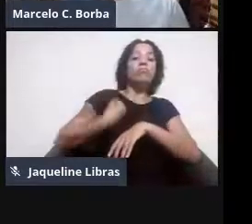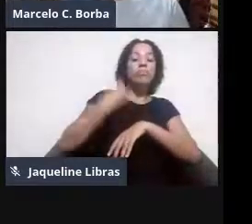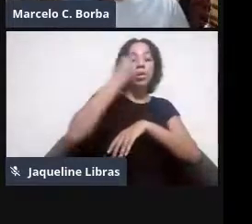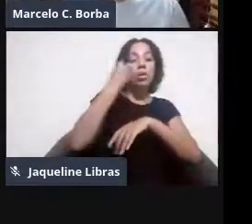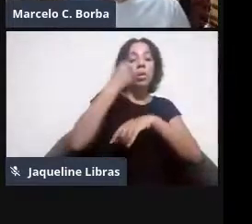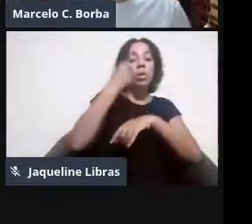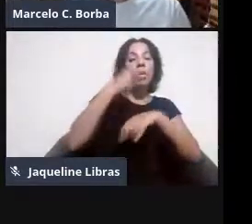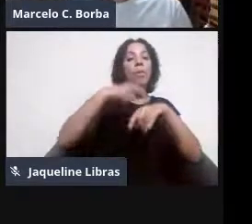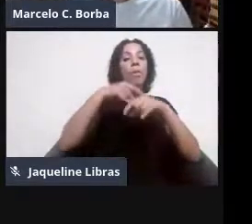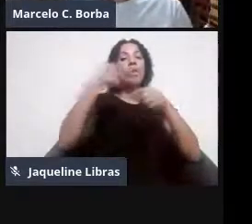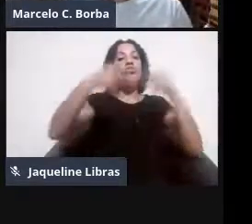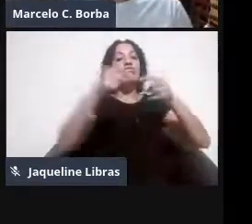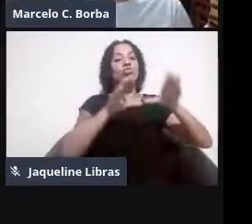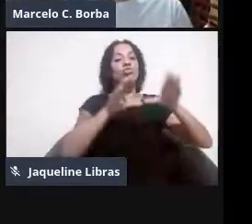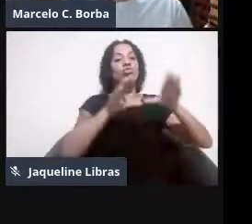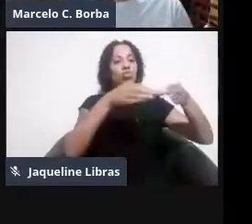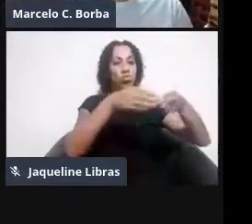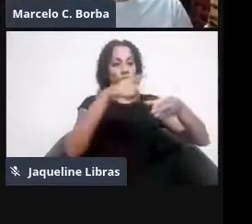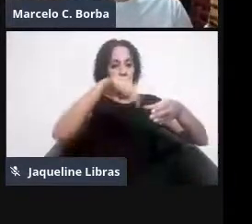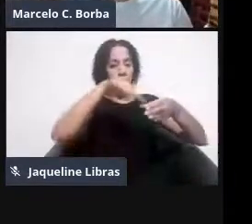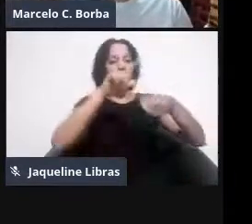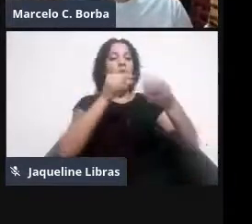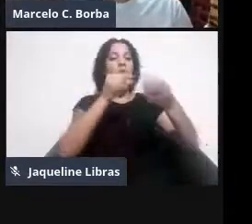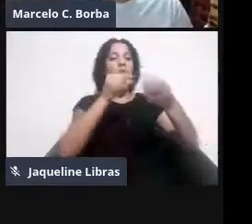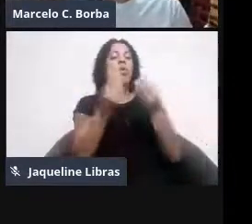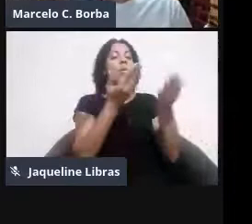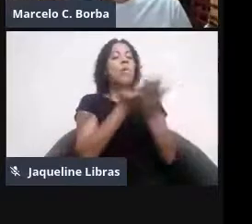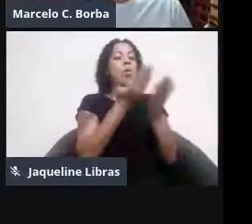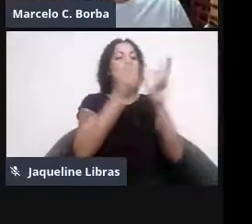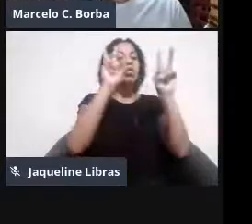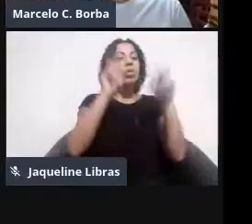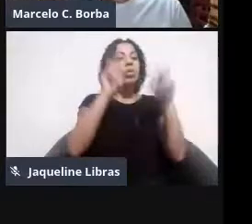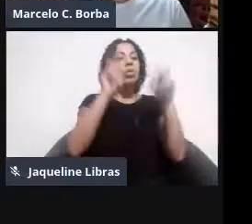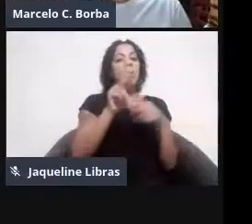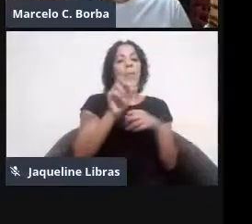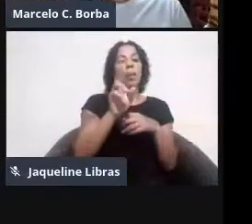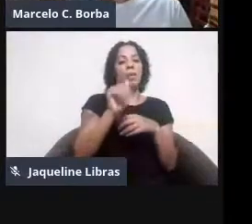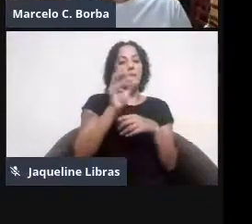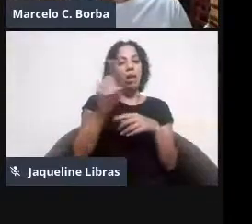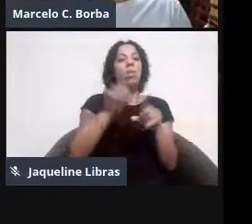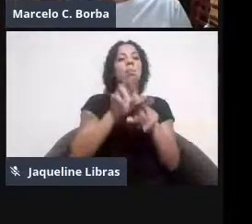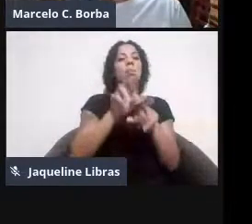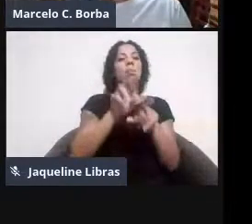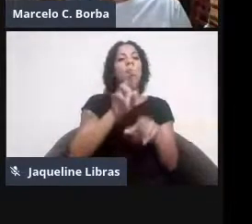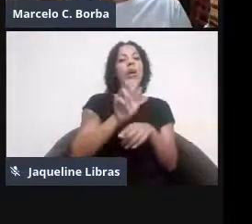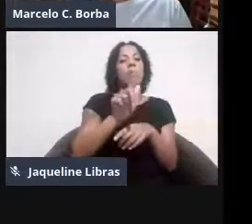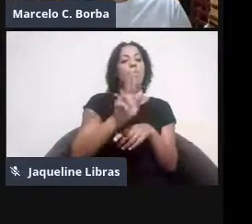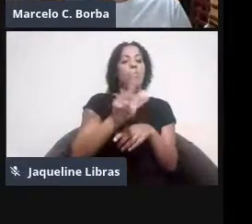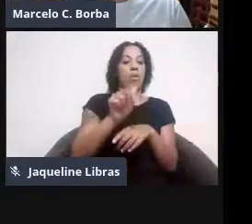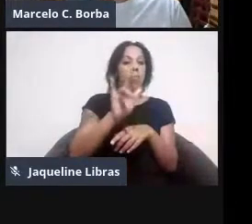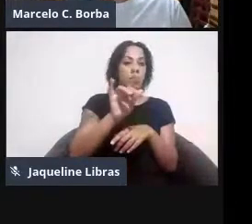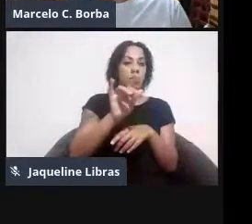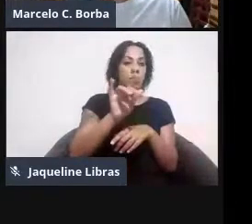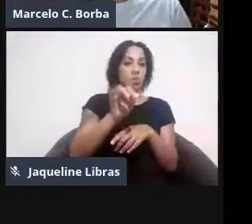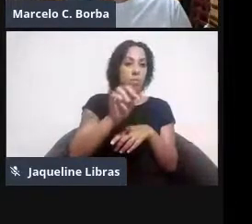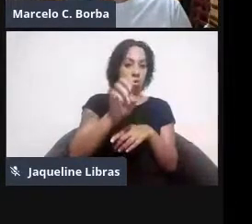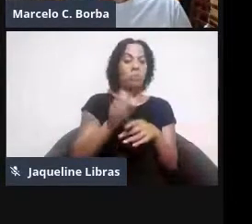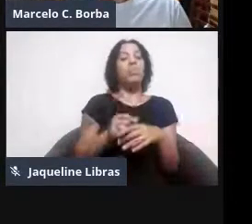discutiam coletivamente uma aula sobre padrões e regularidades. Nós também temos